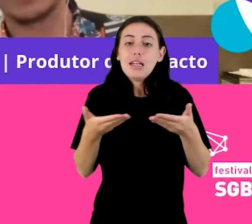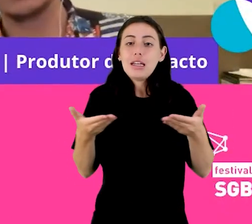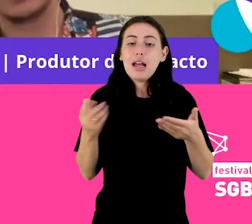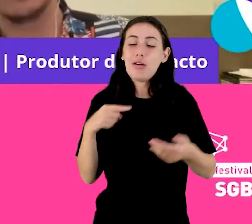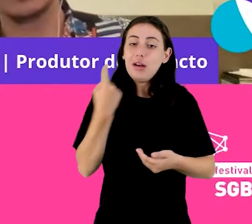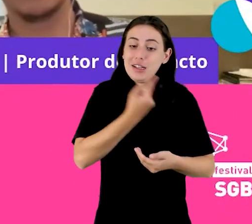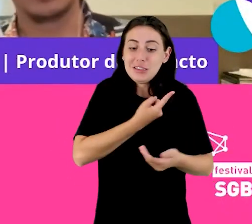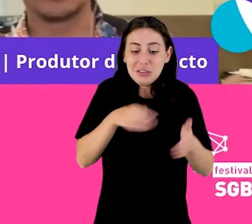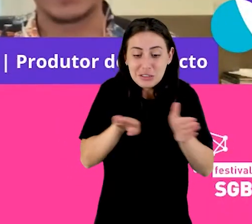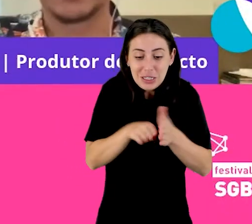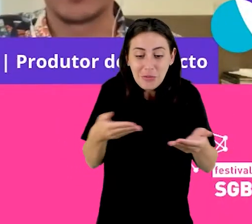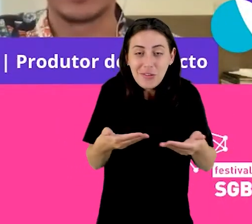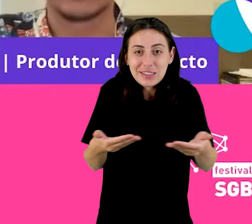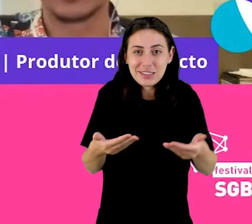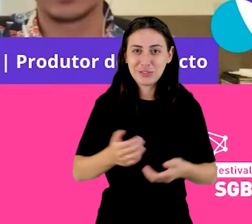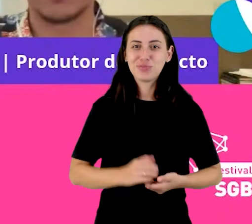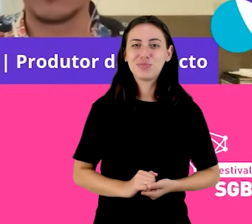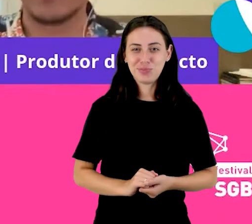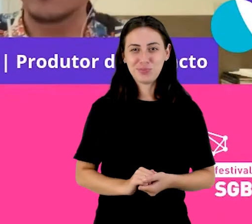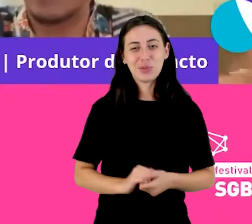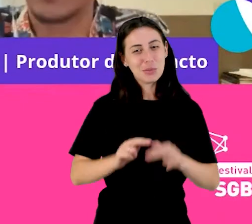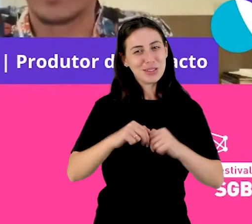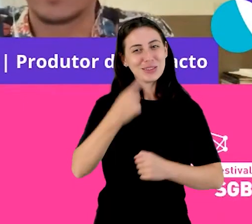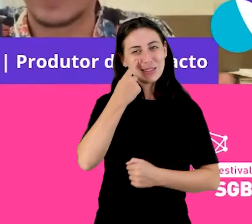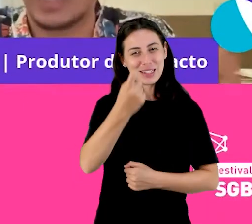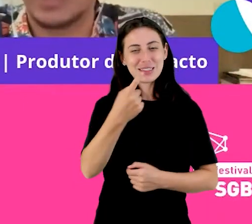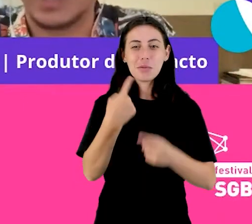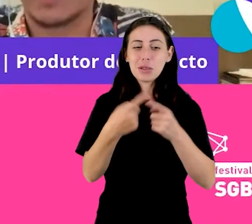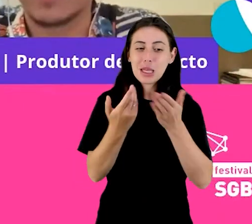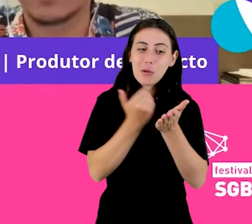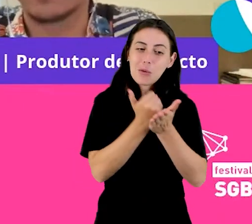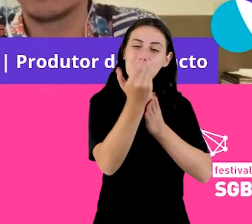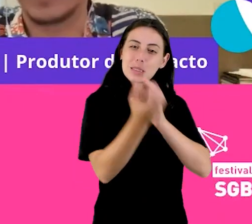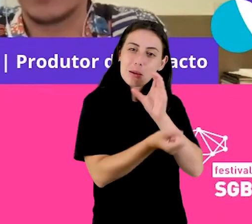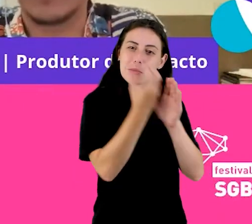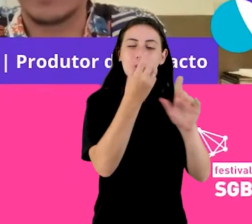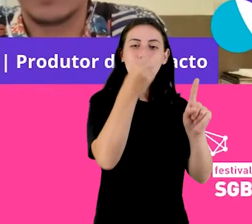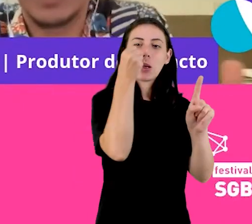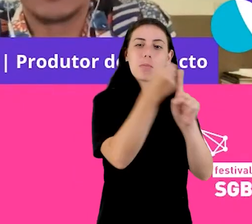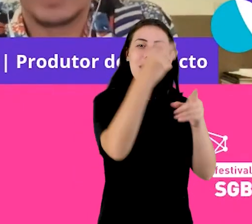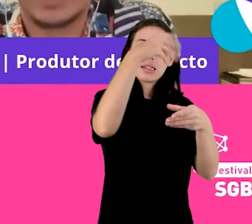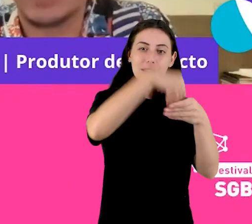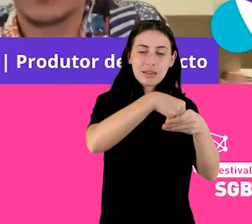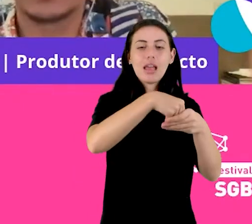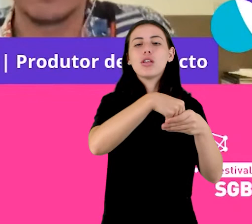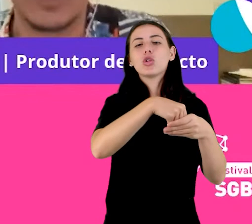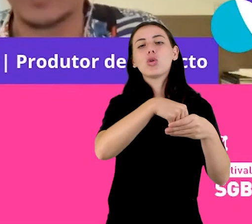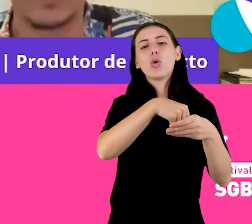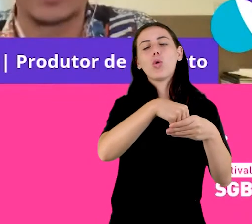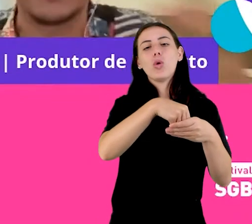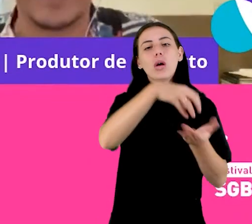tenho uma característica minha, que por isso que eu passei por muitas funções, né? Quando eu ficava um tempo ali, meio que eu falava, não, eu tenho que ir para outro lugar, aprender